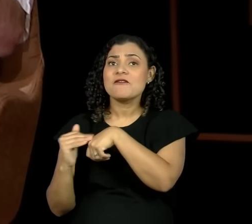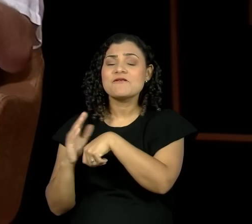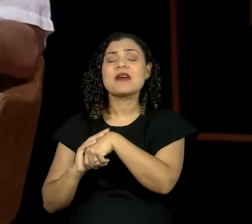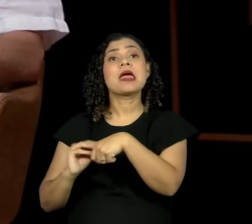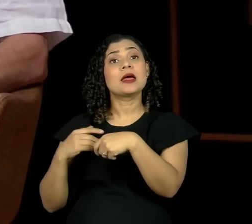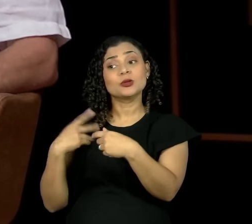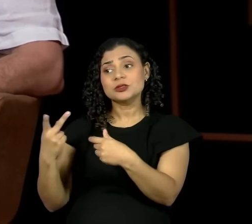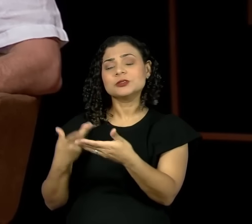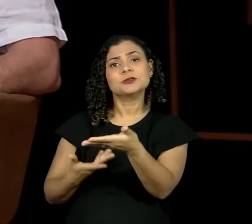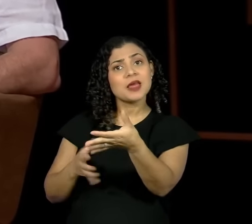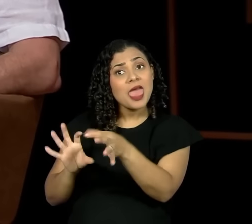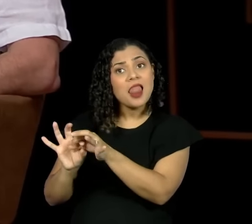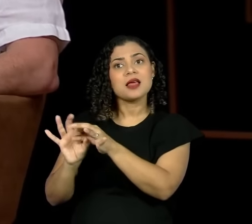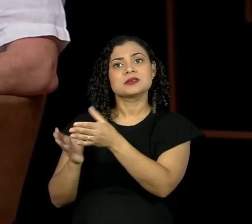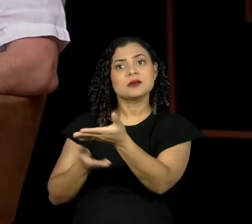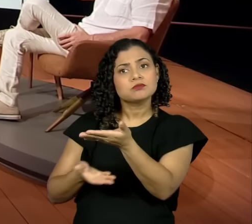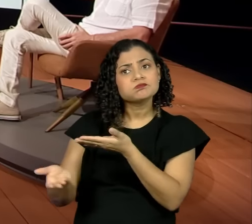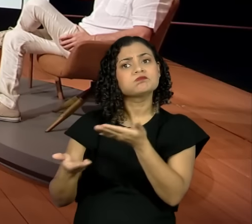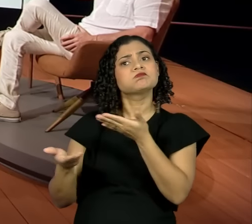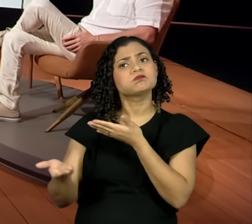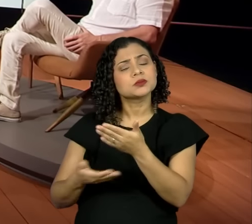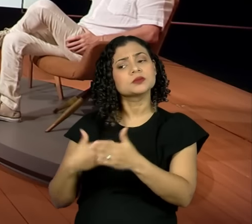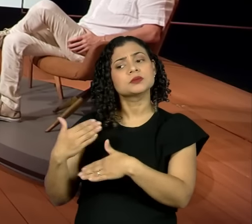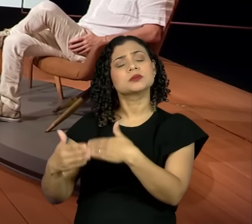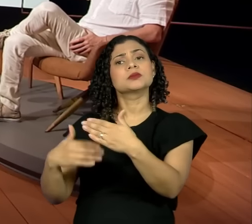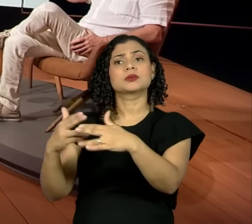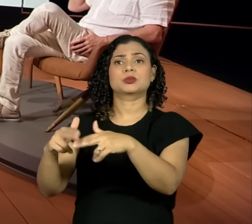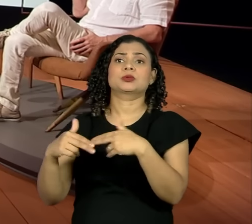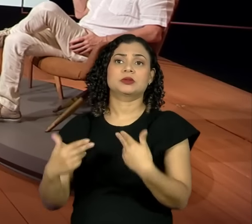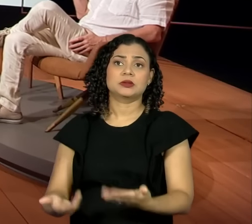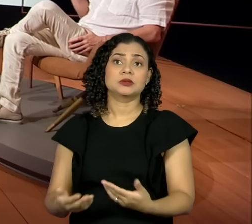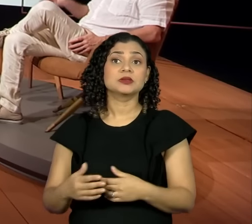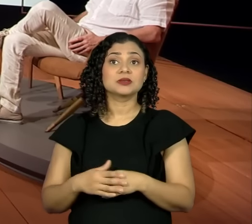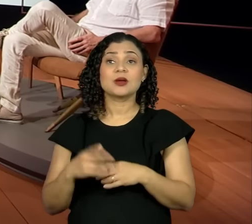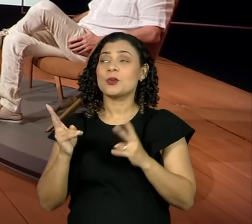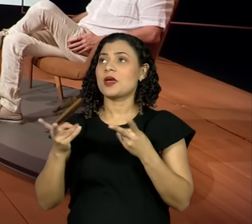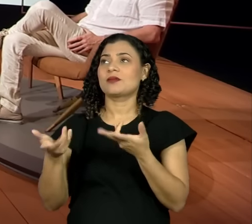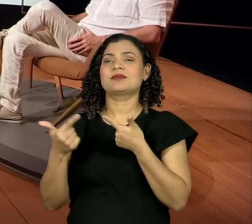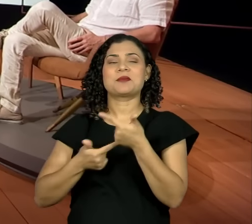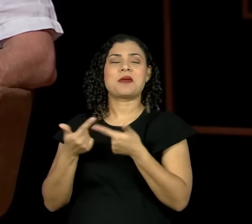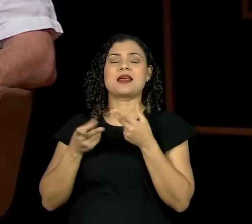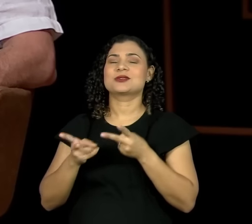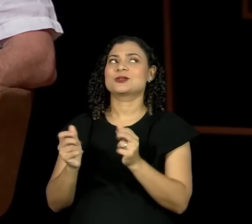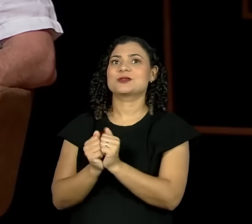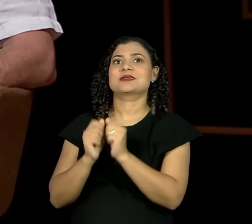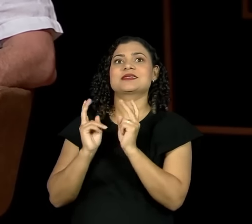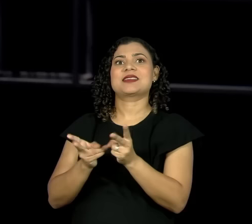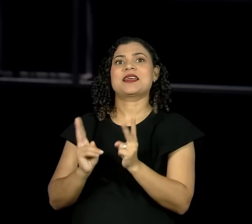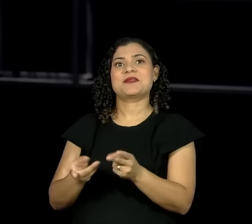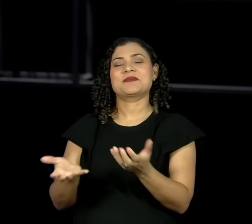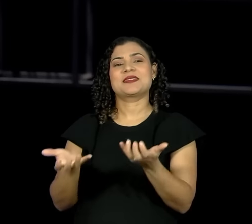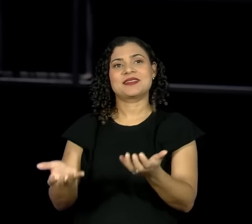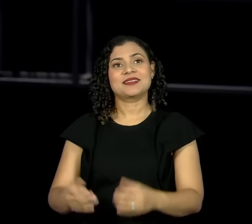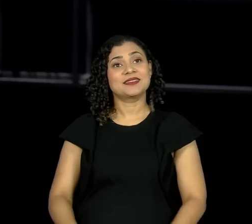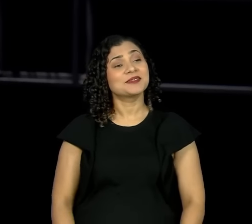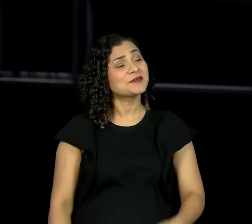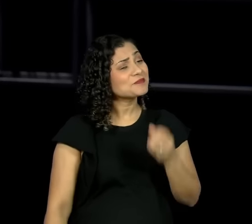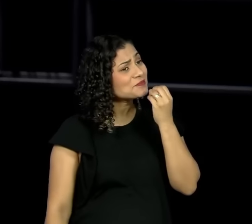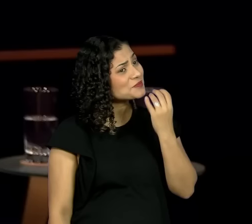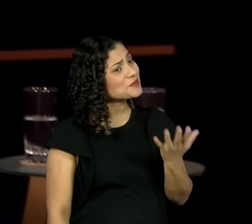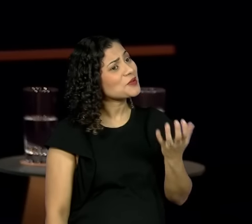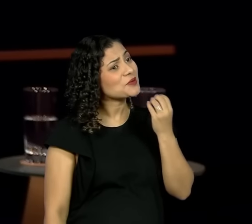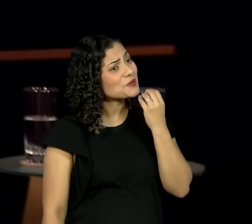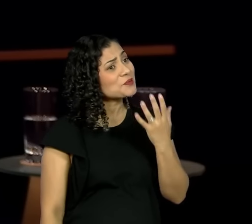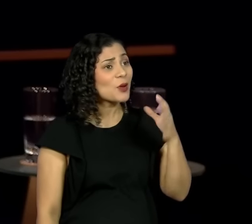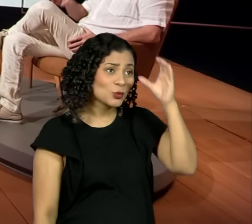construiu isso e isso tá ali presente e eu quero trabalhar sempre com a Letícia muito bom muito bom